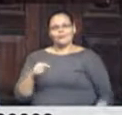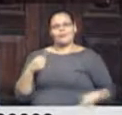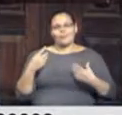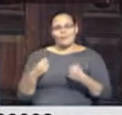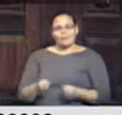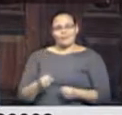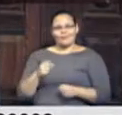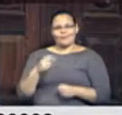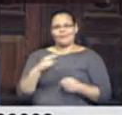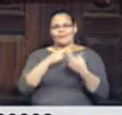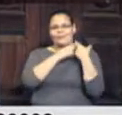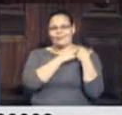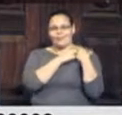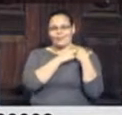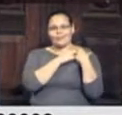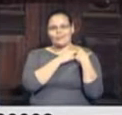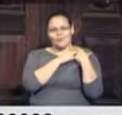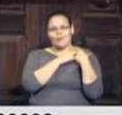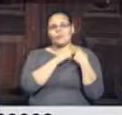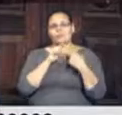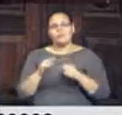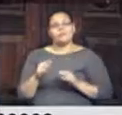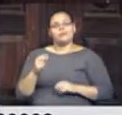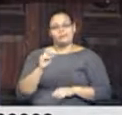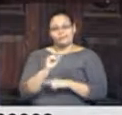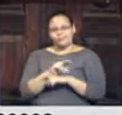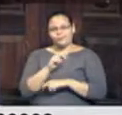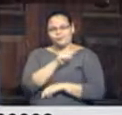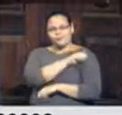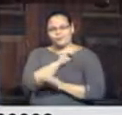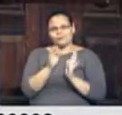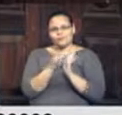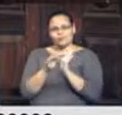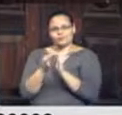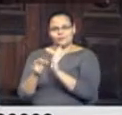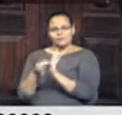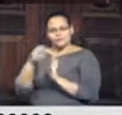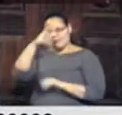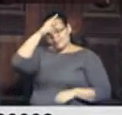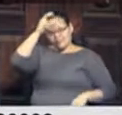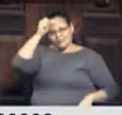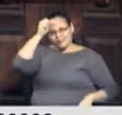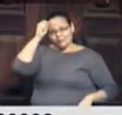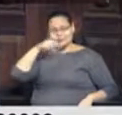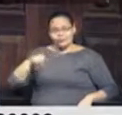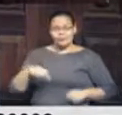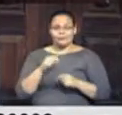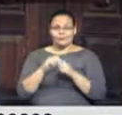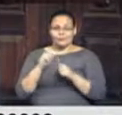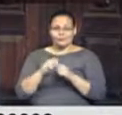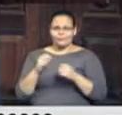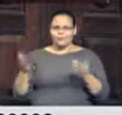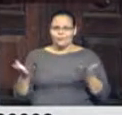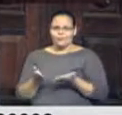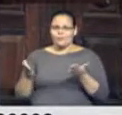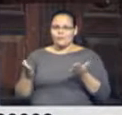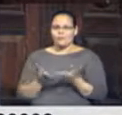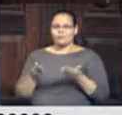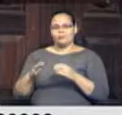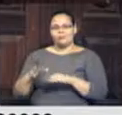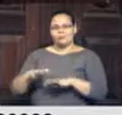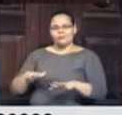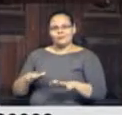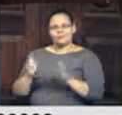essa responsabilidade de oferta de matrícula pública. Então, o que buscamos fazer hoje na